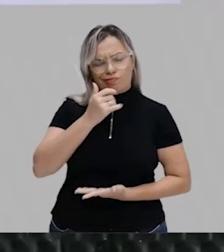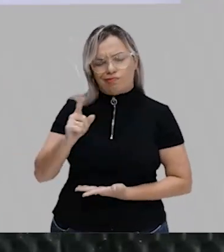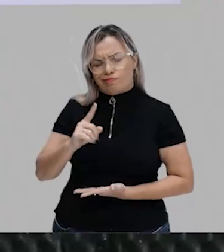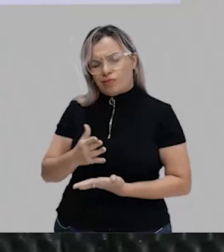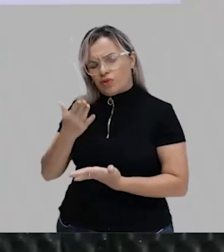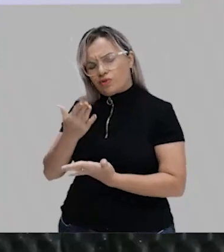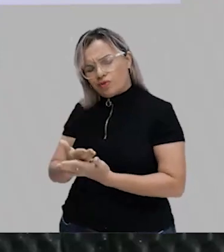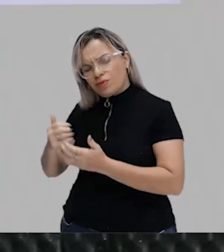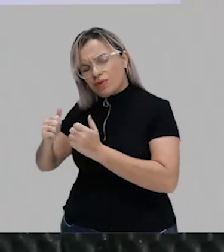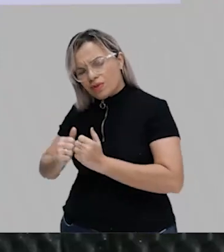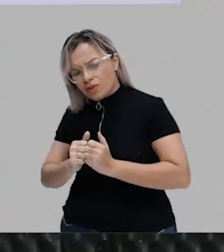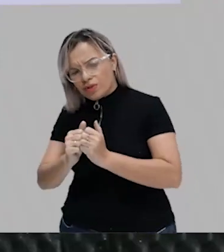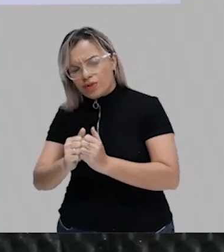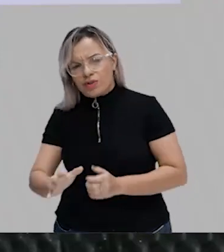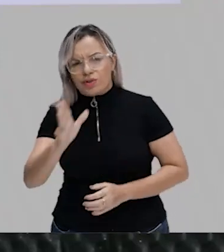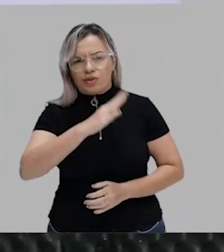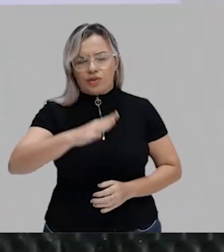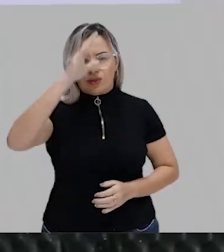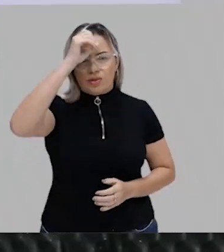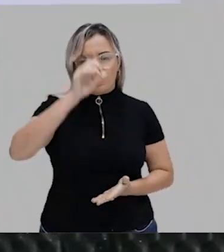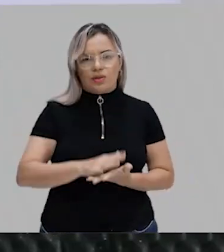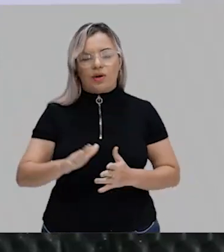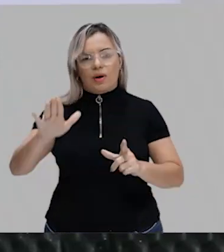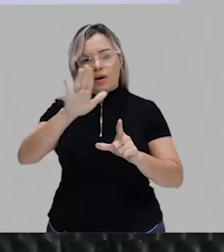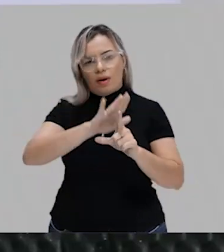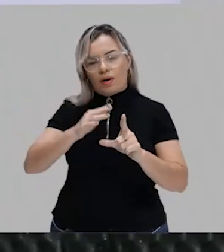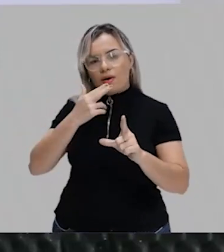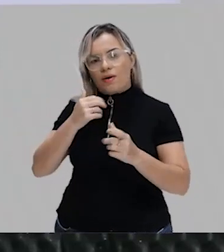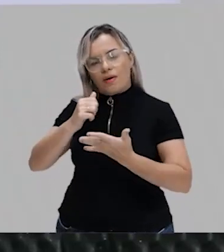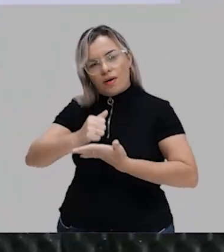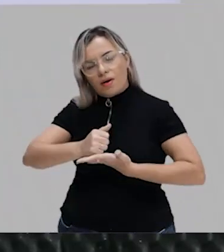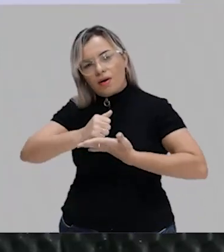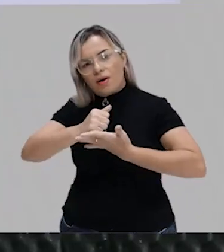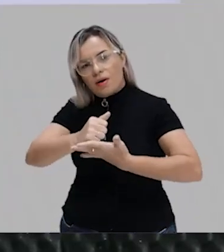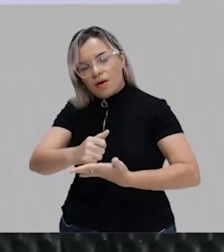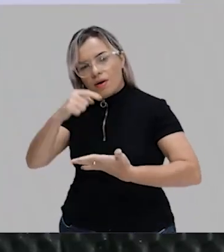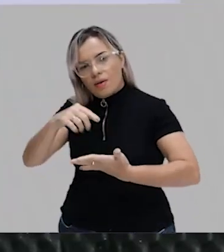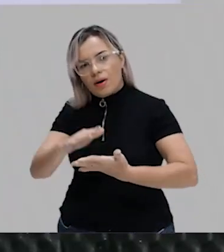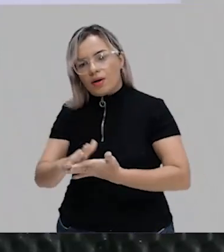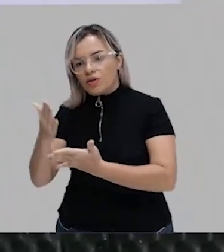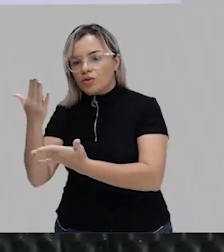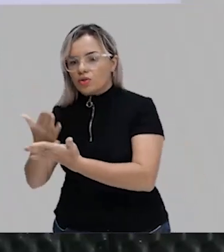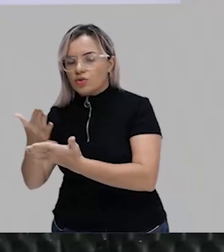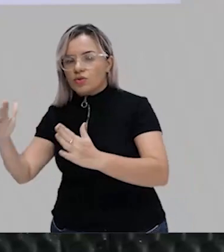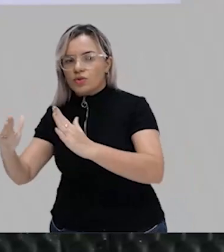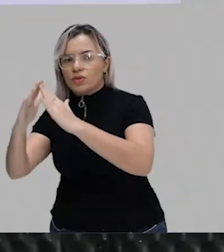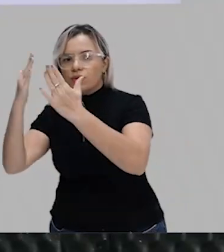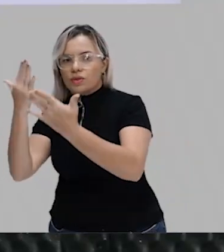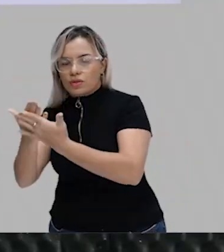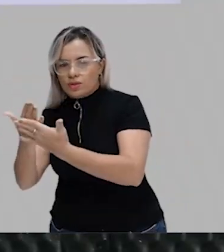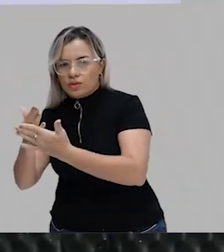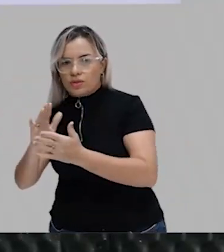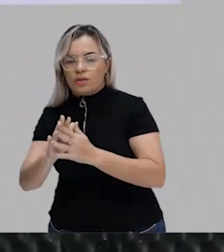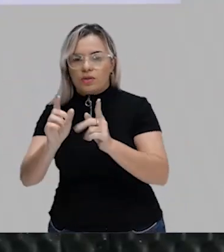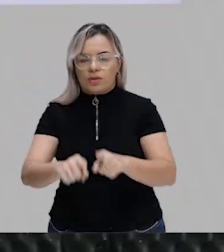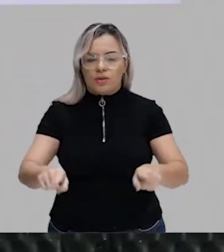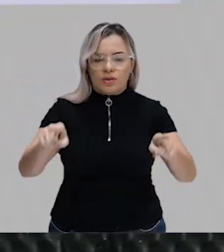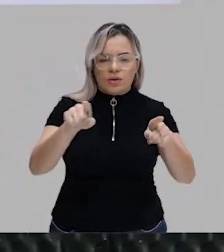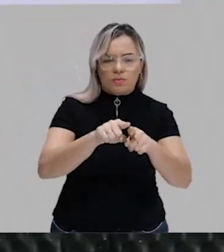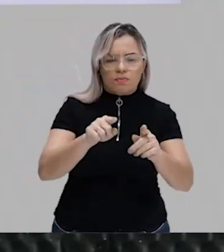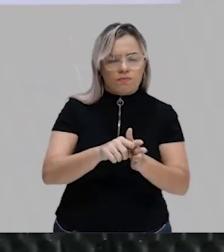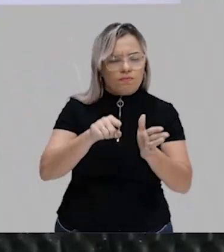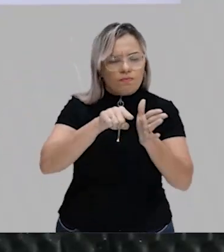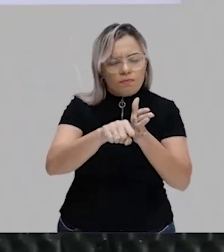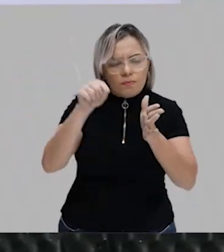para não aprender. A plataforma é um suporte para as aulas presenciais de vocês e que vocês podem tirar também muitas